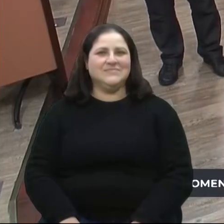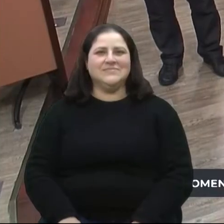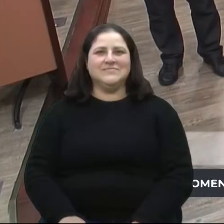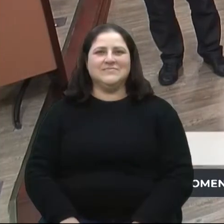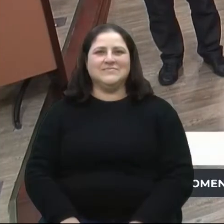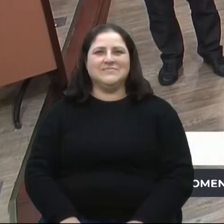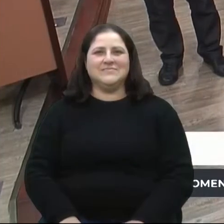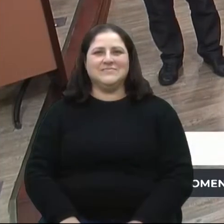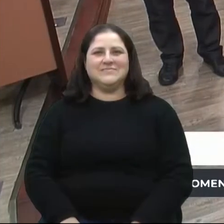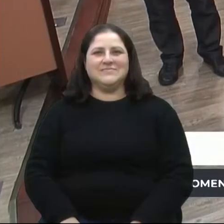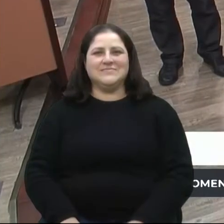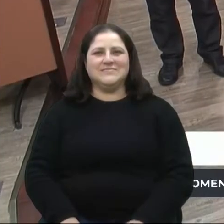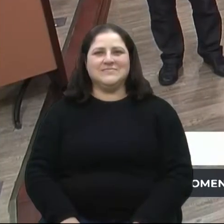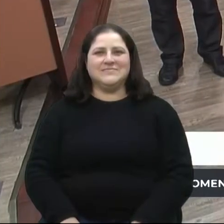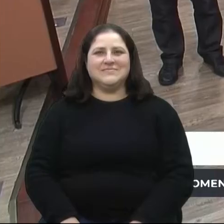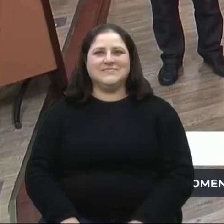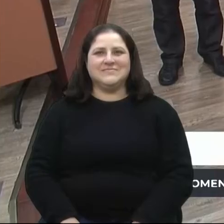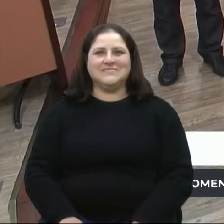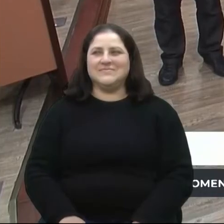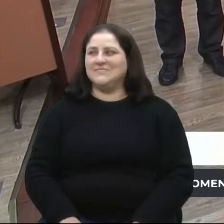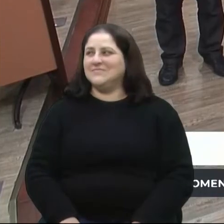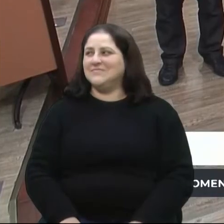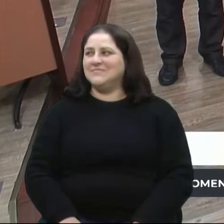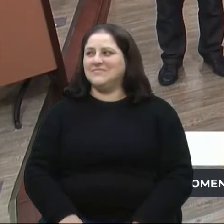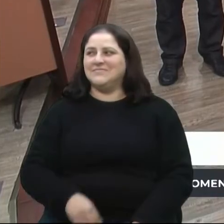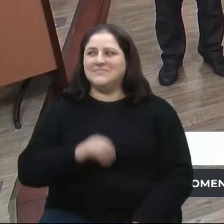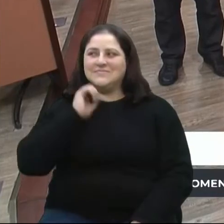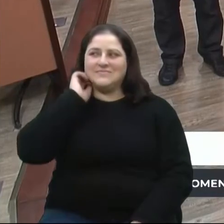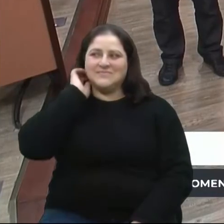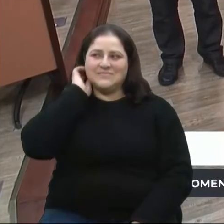sospirare sul letto dei